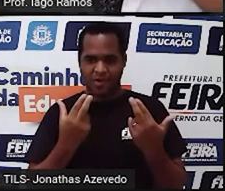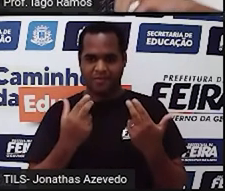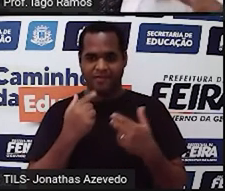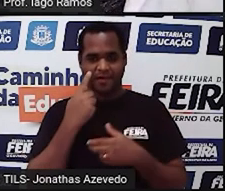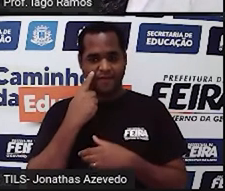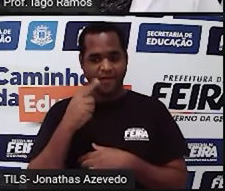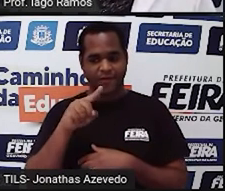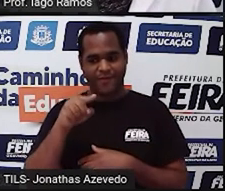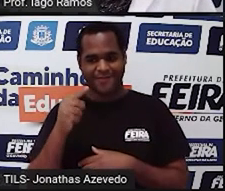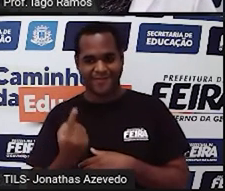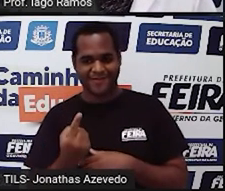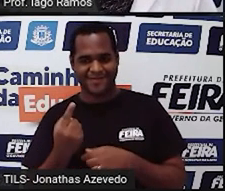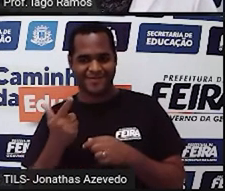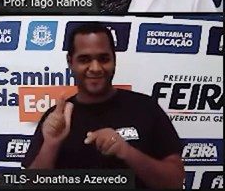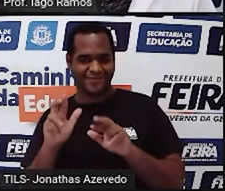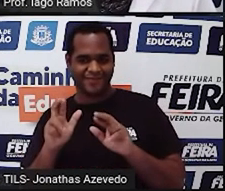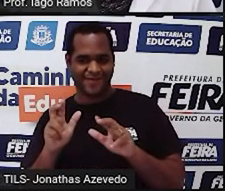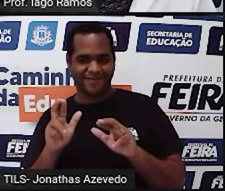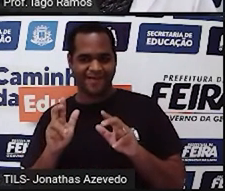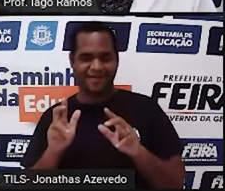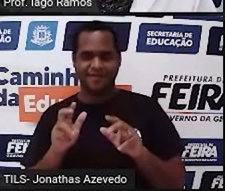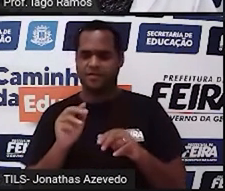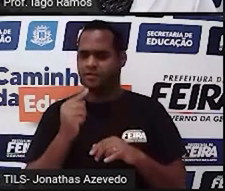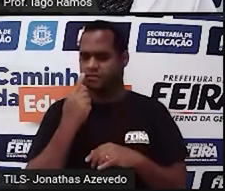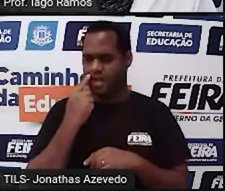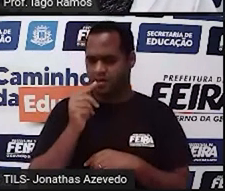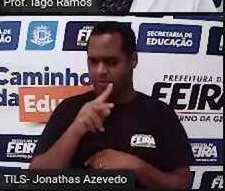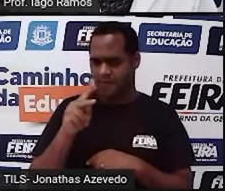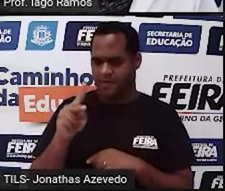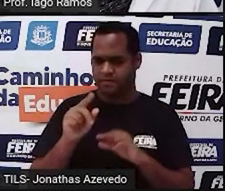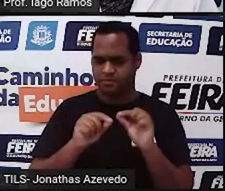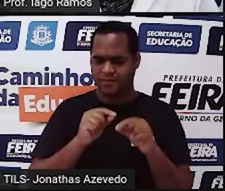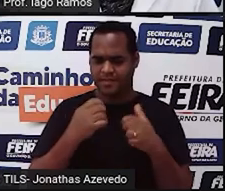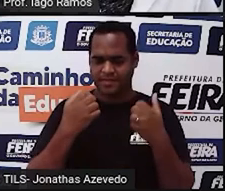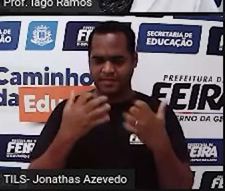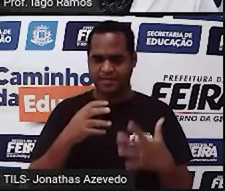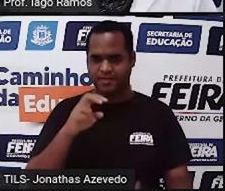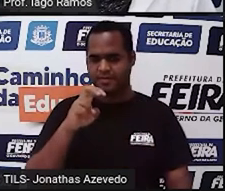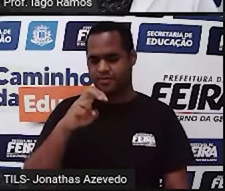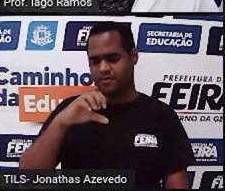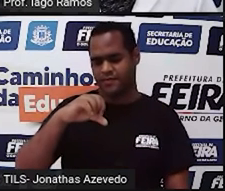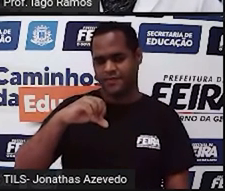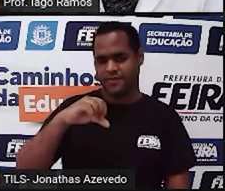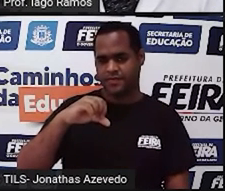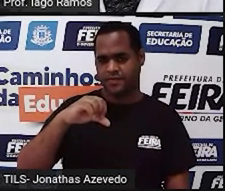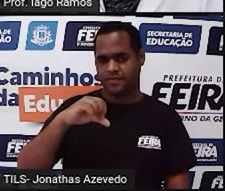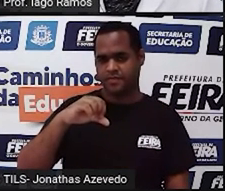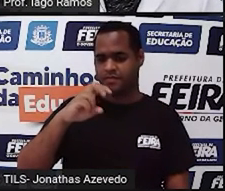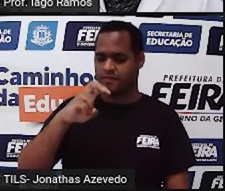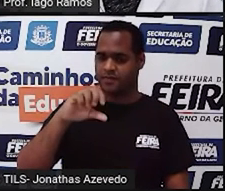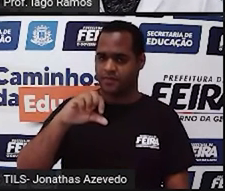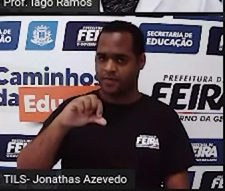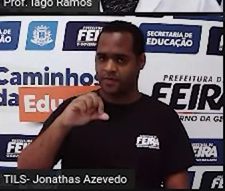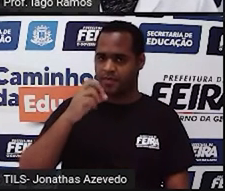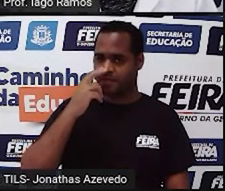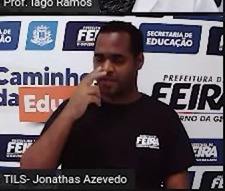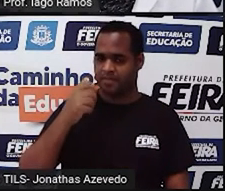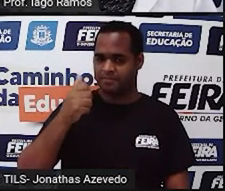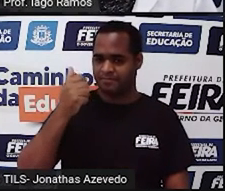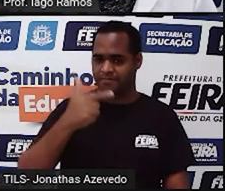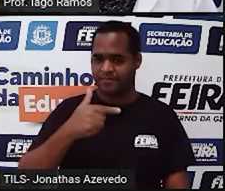olho para quem está atrás da, só que Professor 59 é maior do que